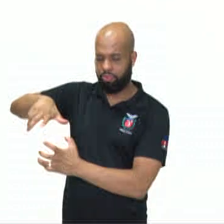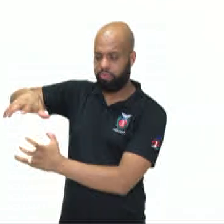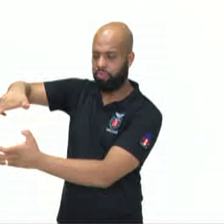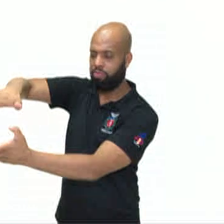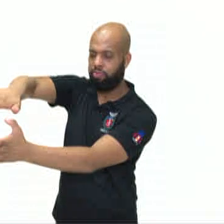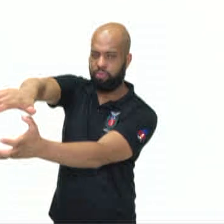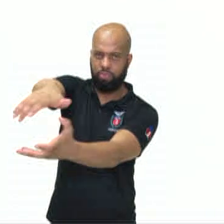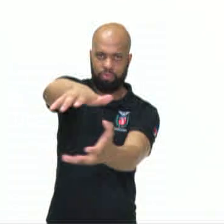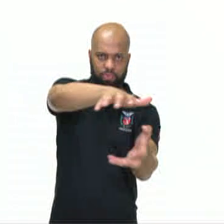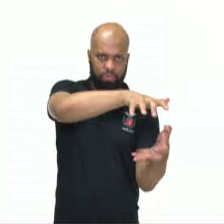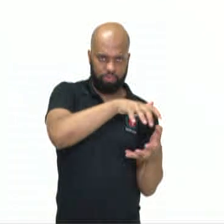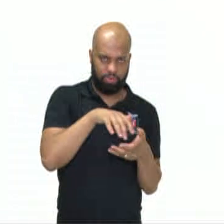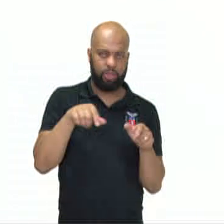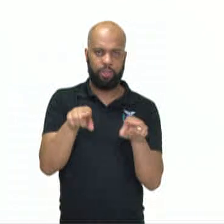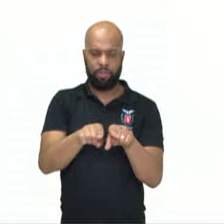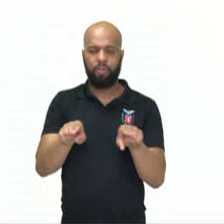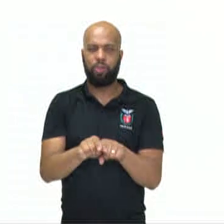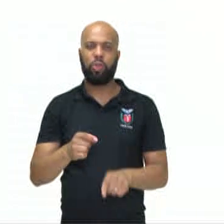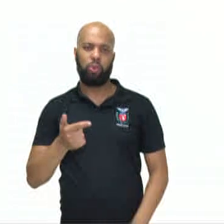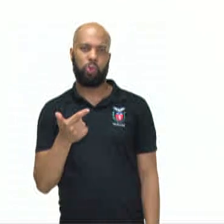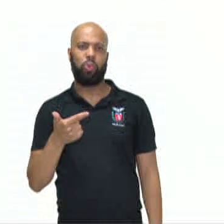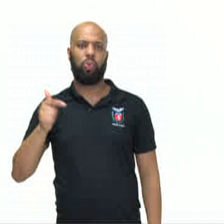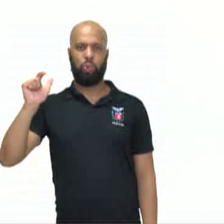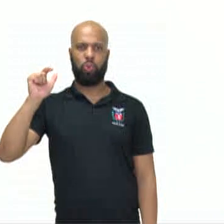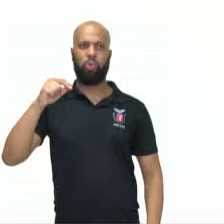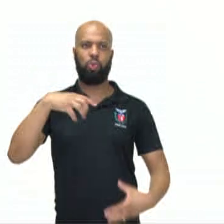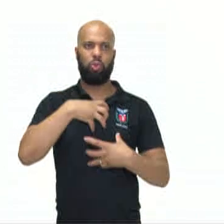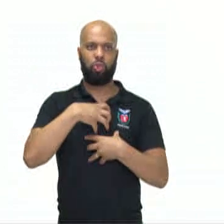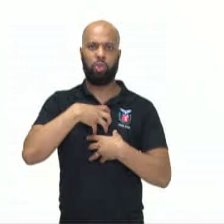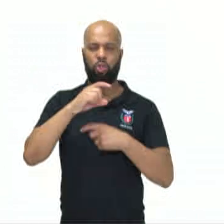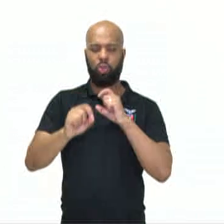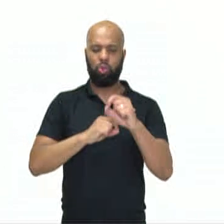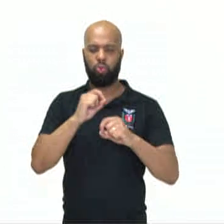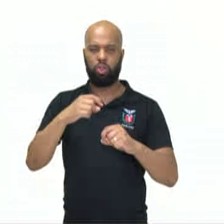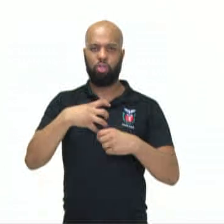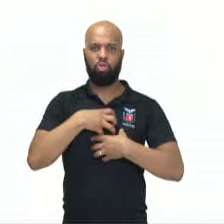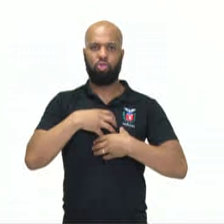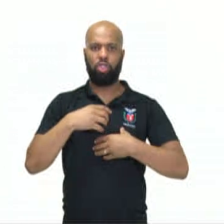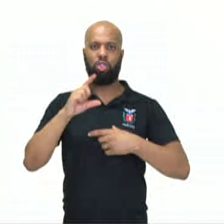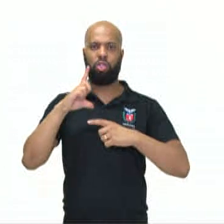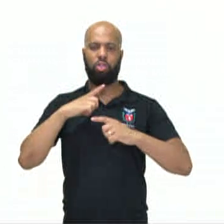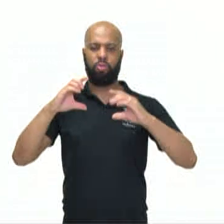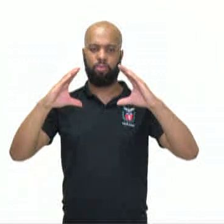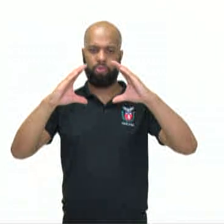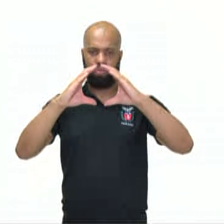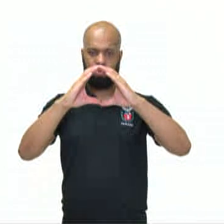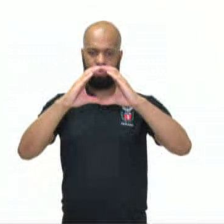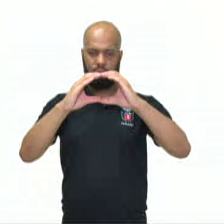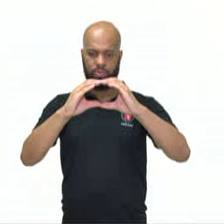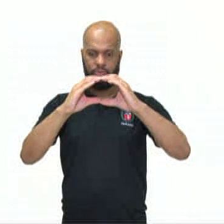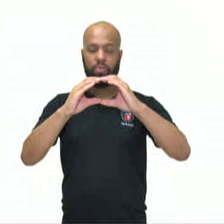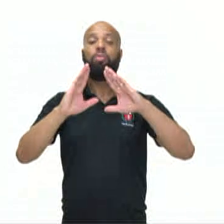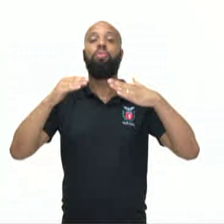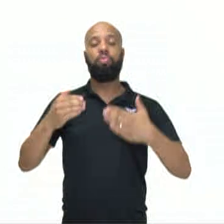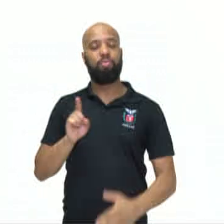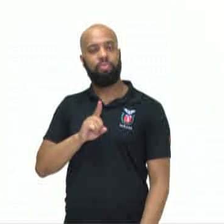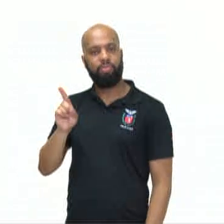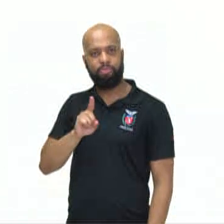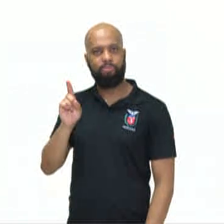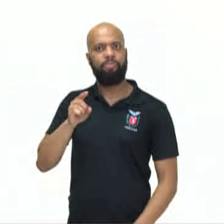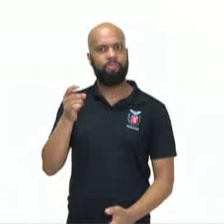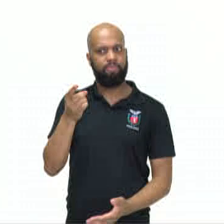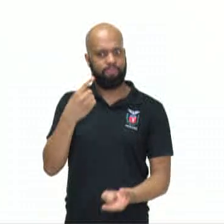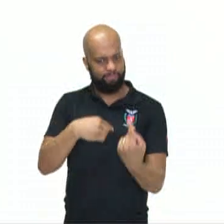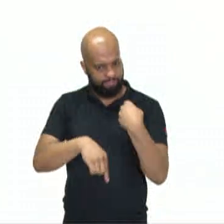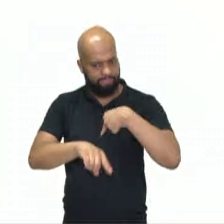a Terra e os demais astros em órbitas elípticas. O Copérnico ele foi um revolucionário quando falou